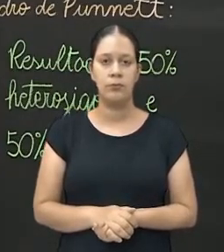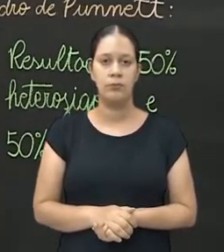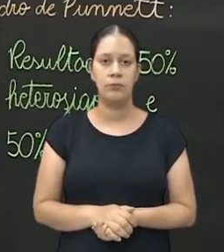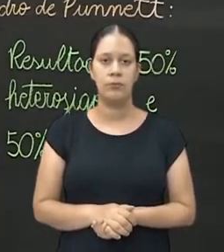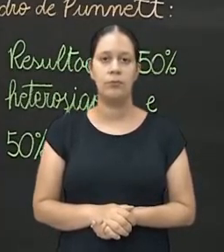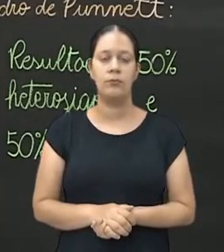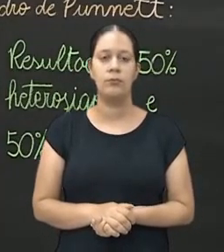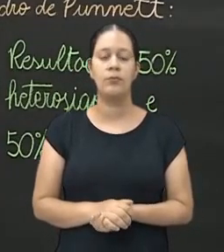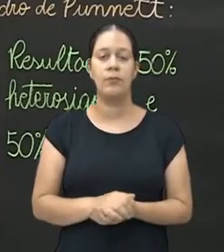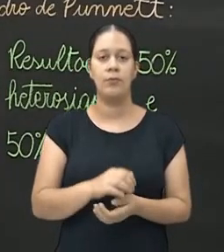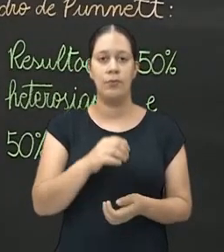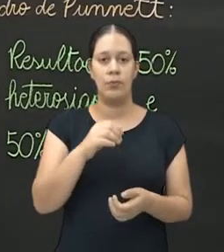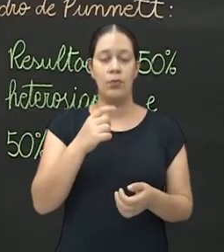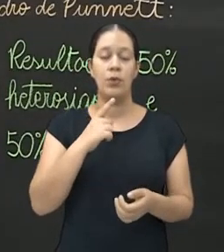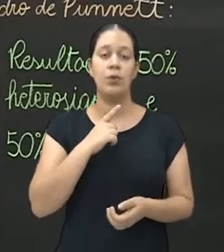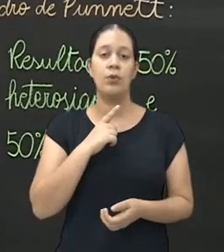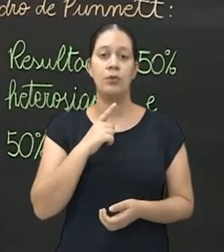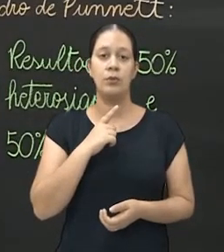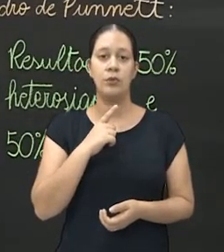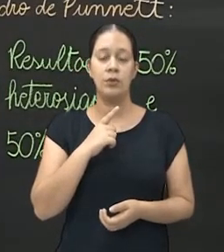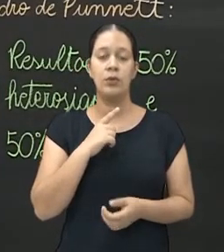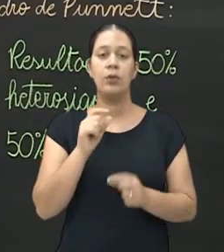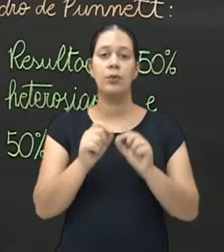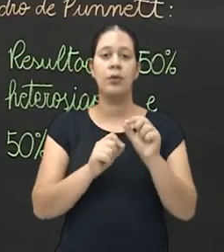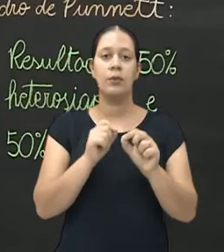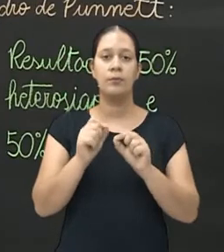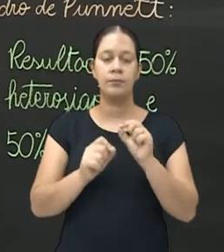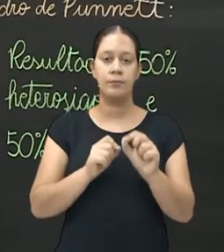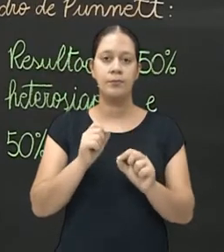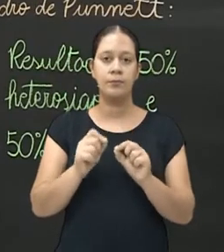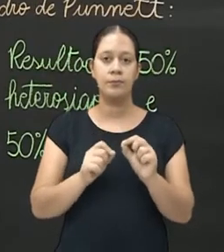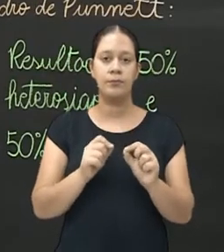Então, aqui é meu 100%. Eu tenho então, você imagina aqui,